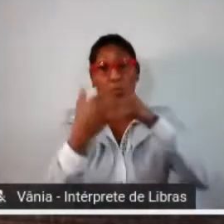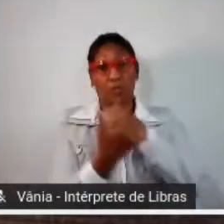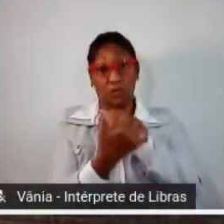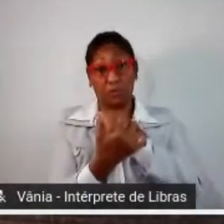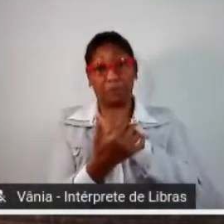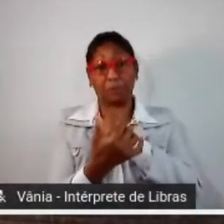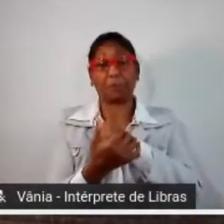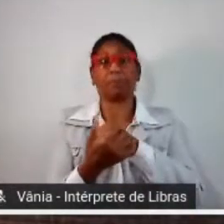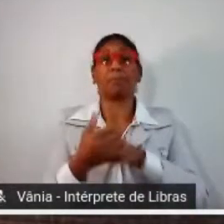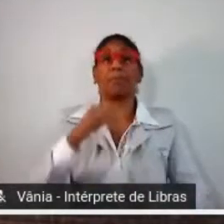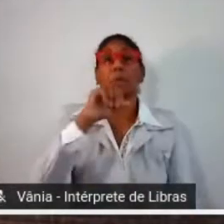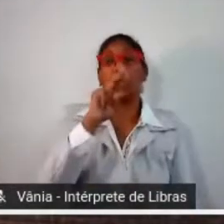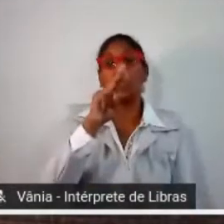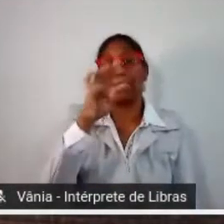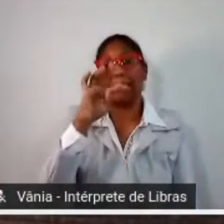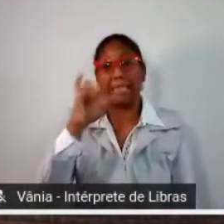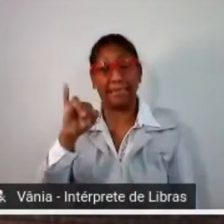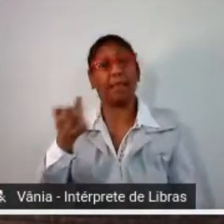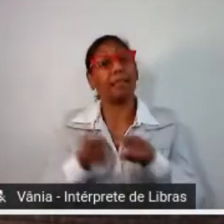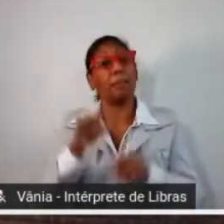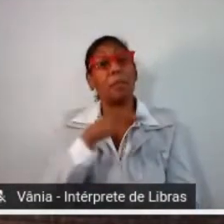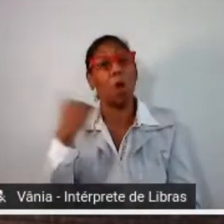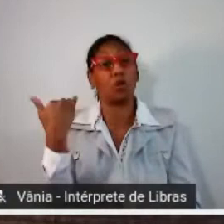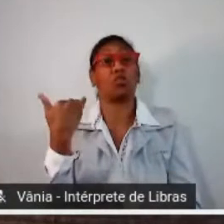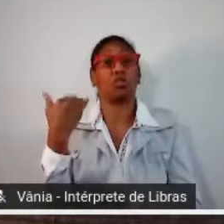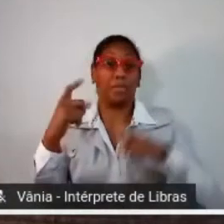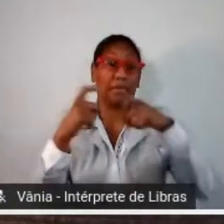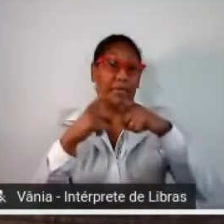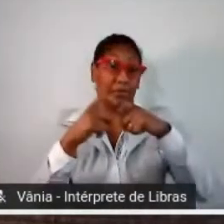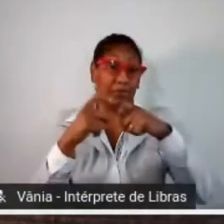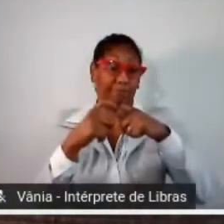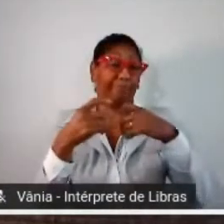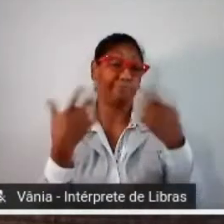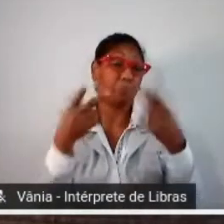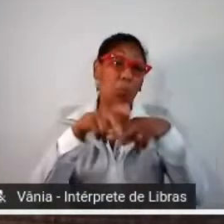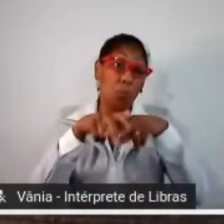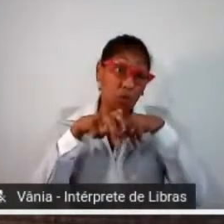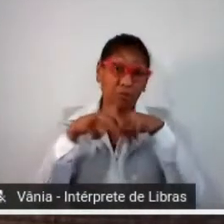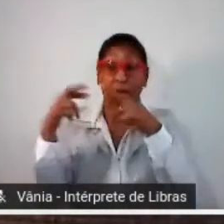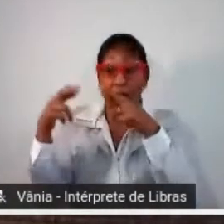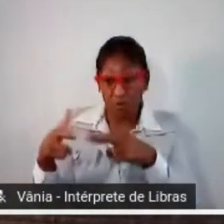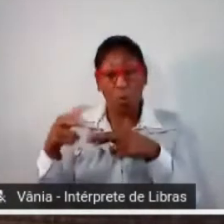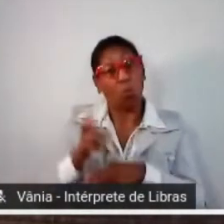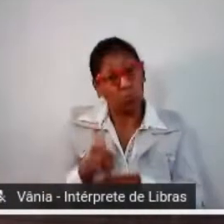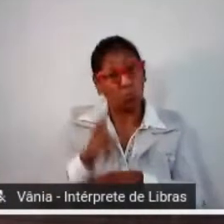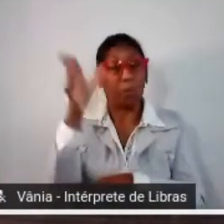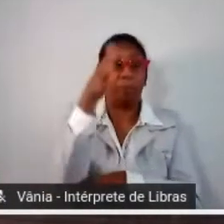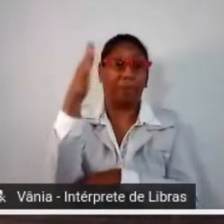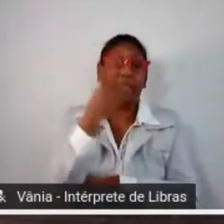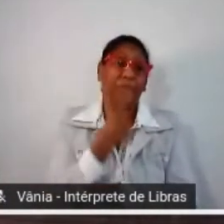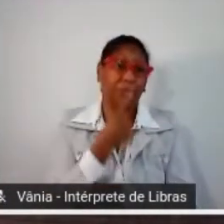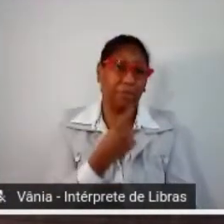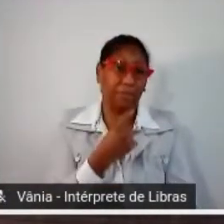em leitos de UTI e leitos clínicos por Covid. E por isso a região se mantém na bandeira